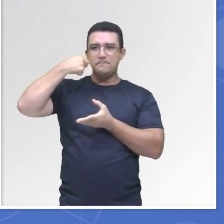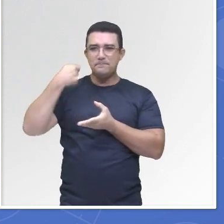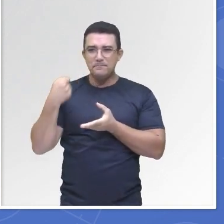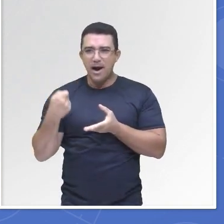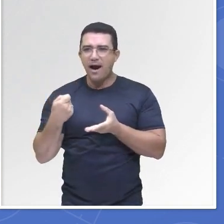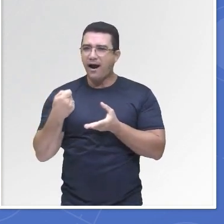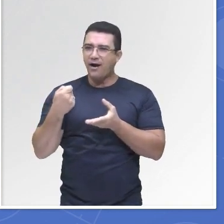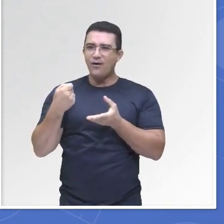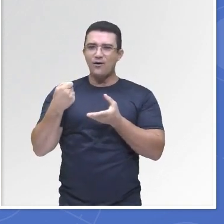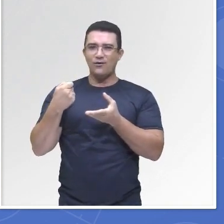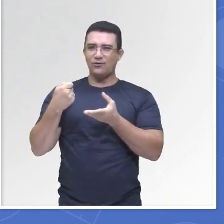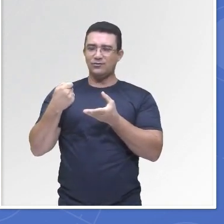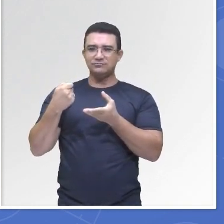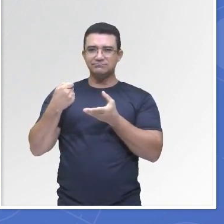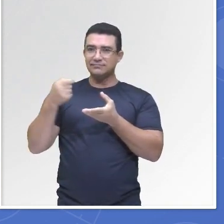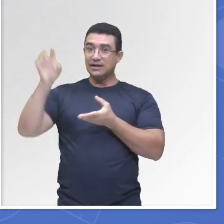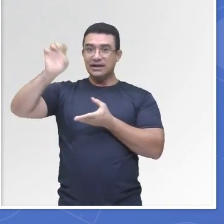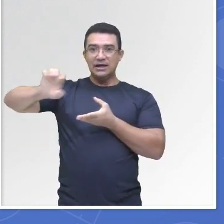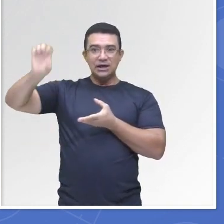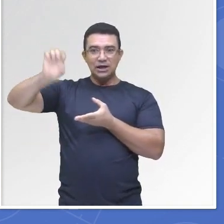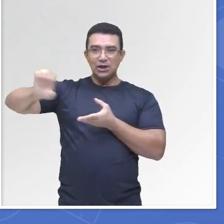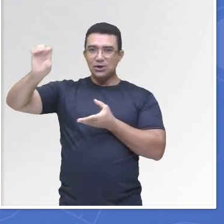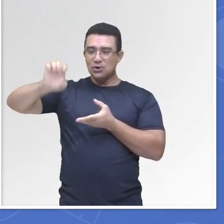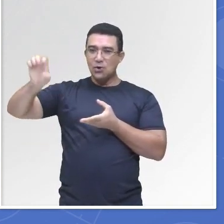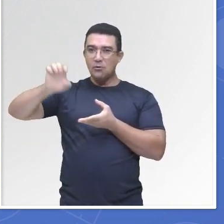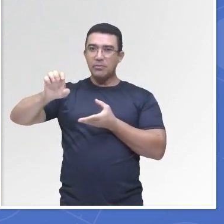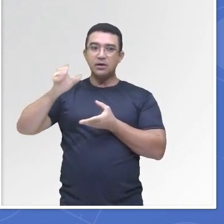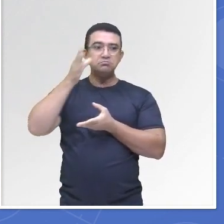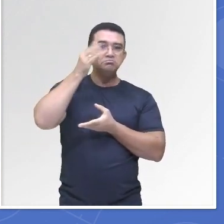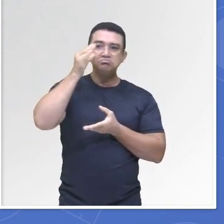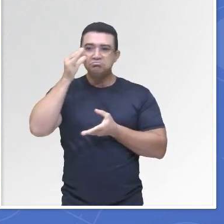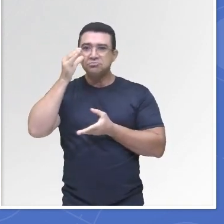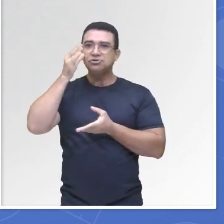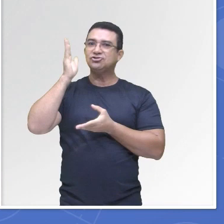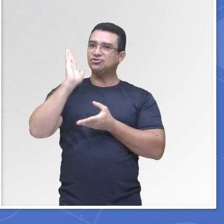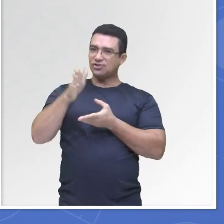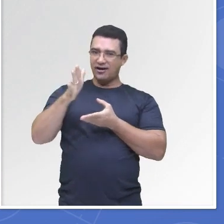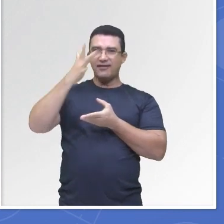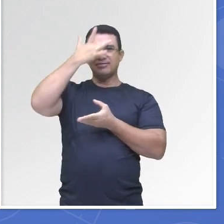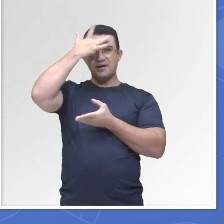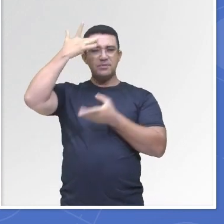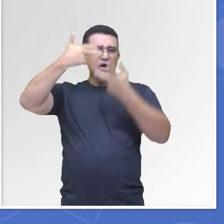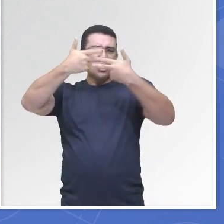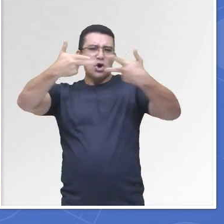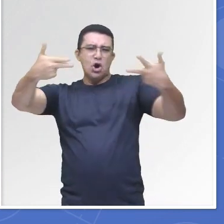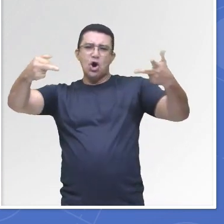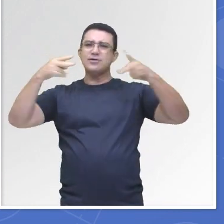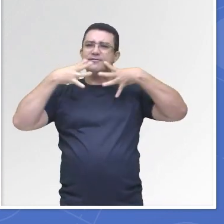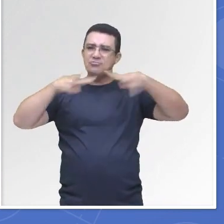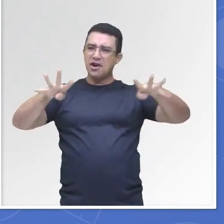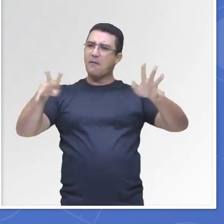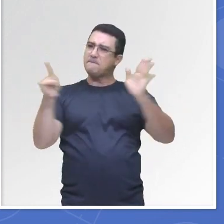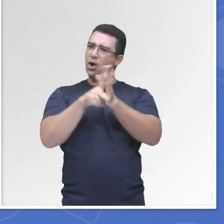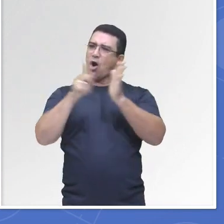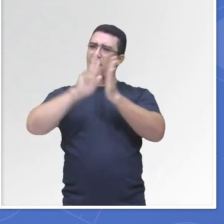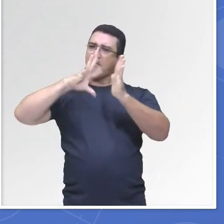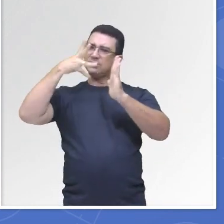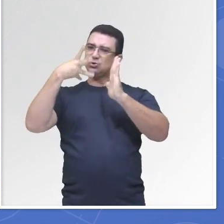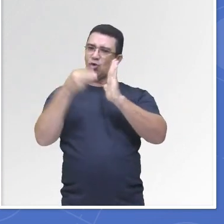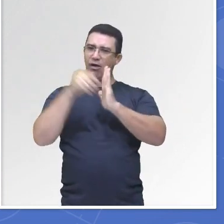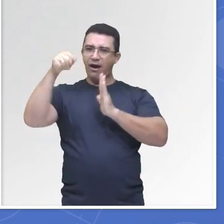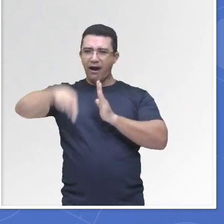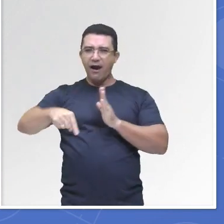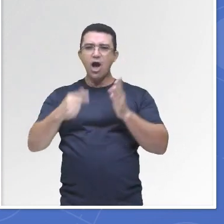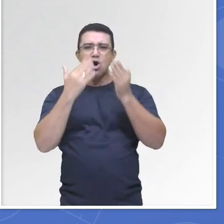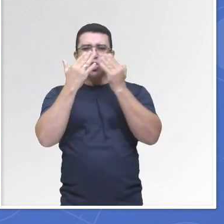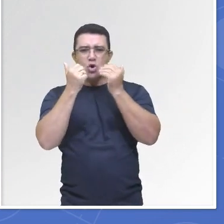atrás, olha, os europeus já tinham se dado conta das delícias aqui da Amazônia, tanto na questão da alimentação,